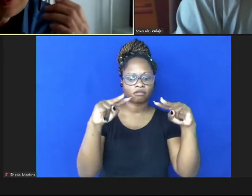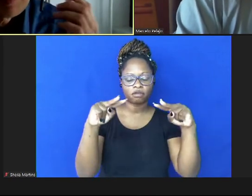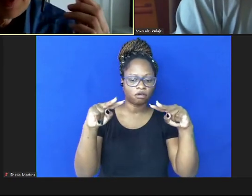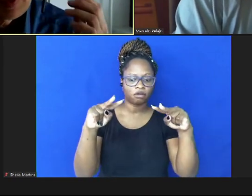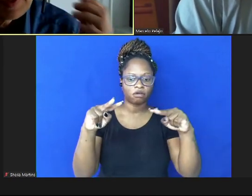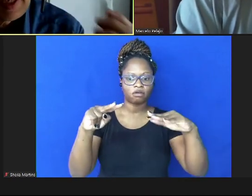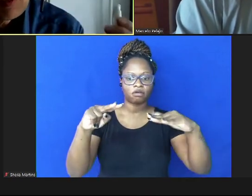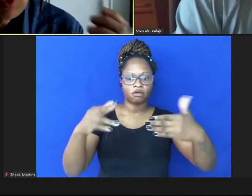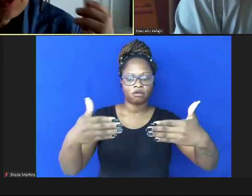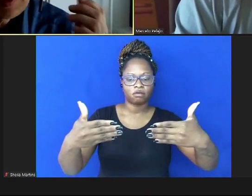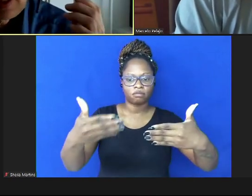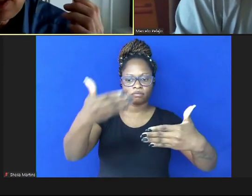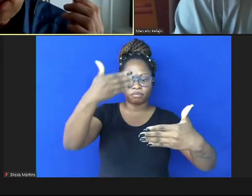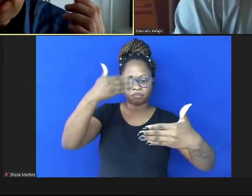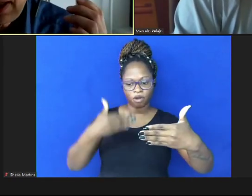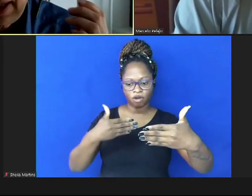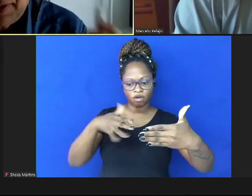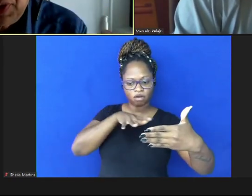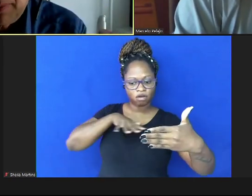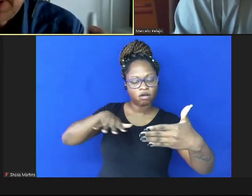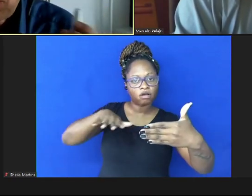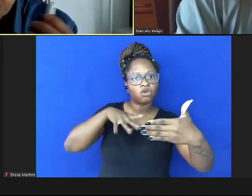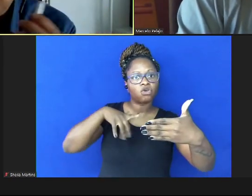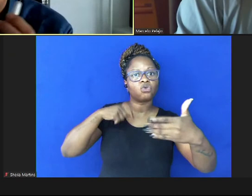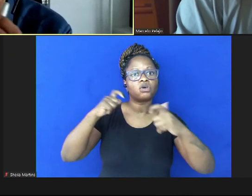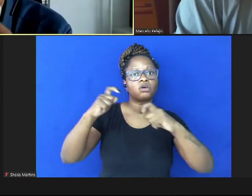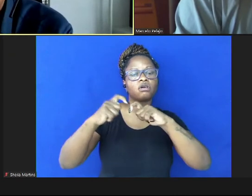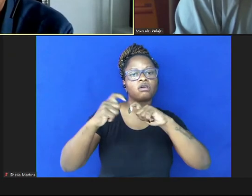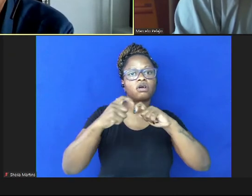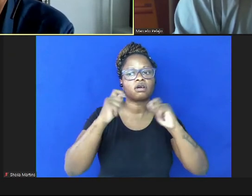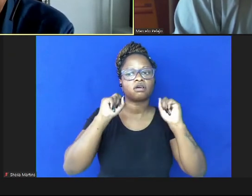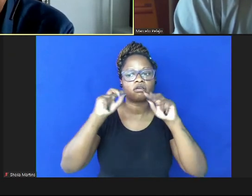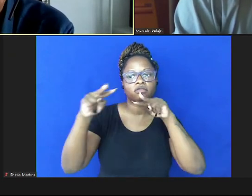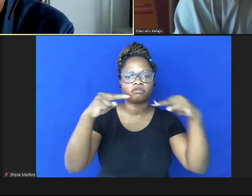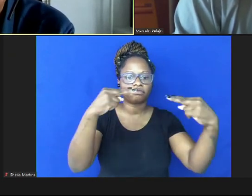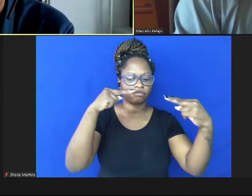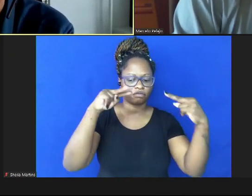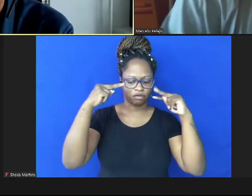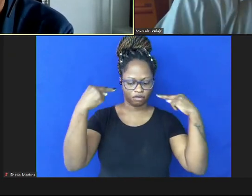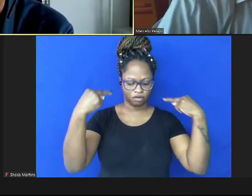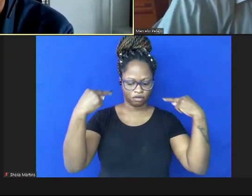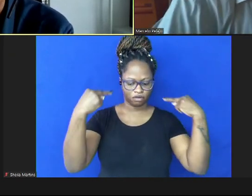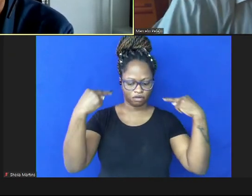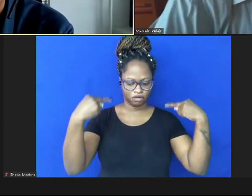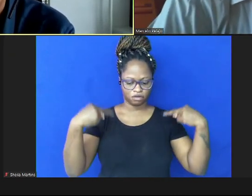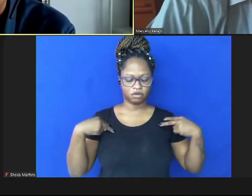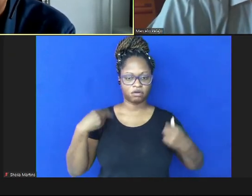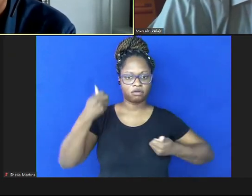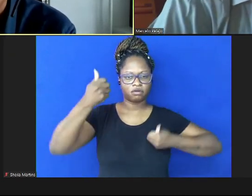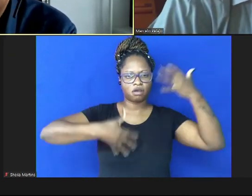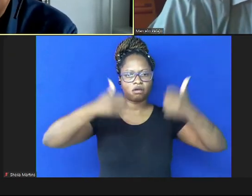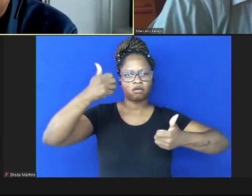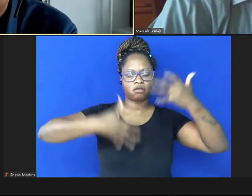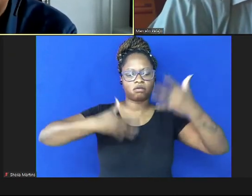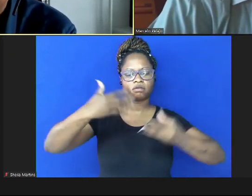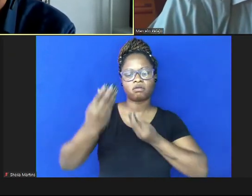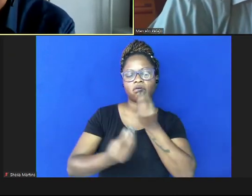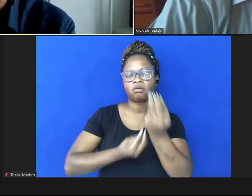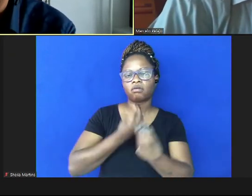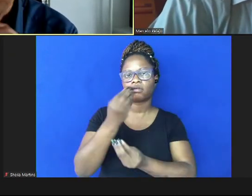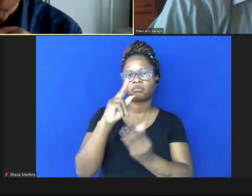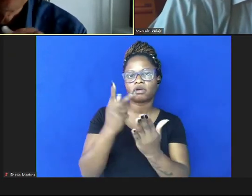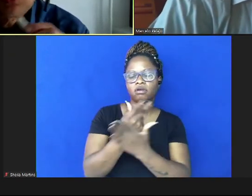algumas perspectivas do que a medicina vê para explicar o corpo humano e como funciona a saúde,